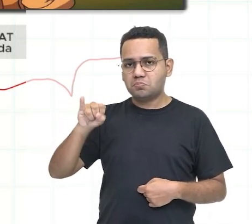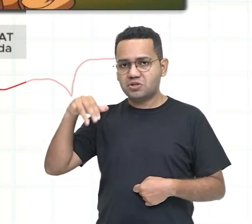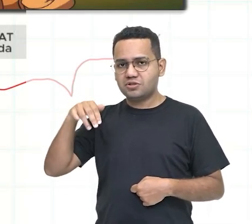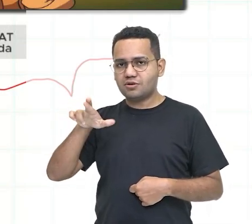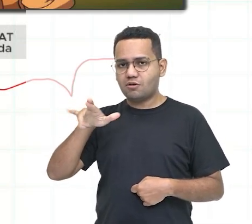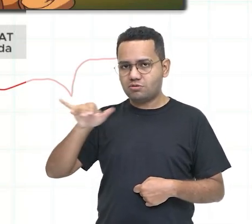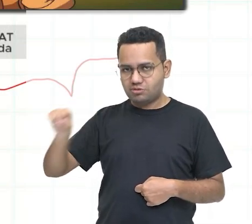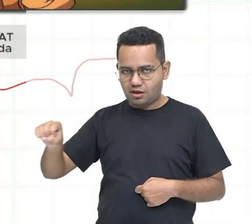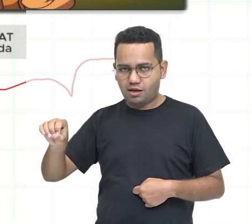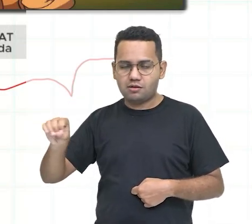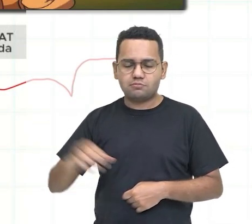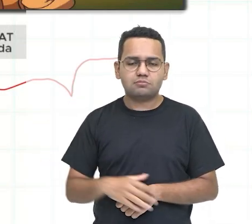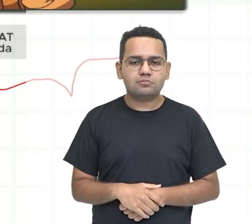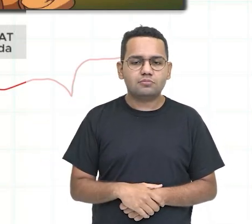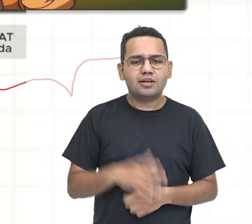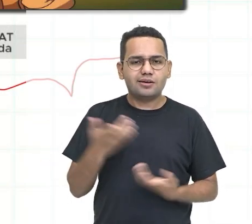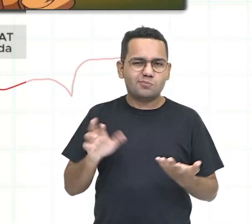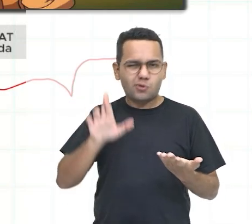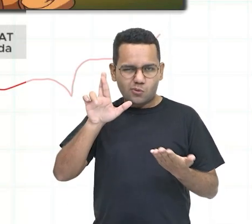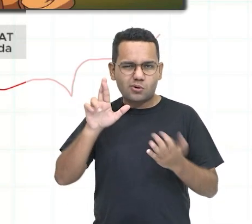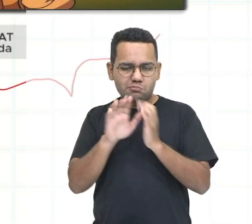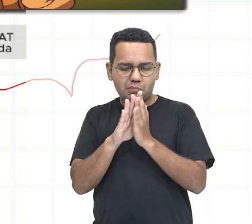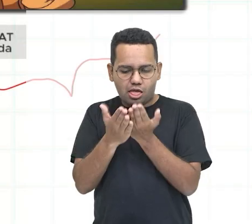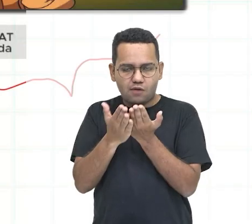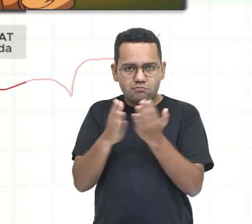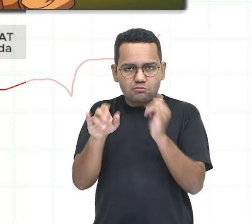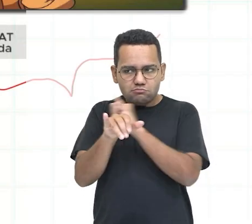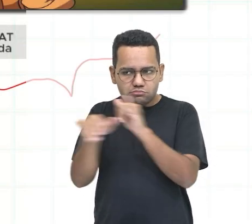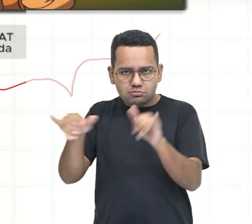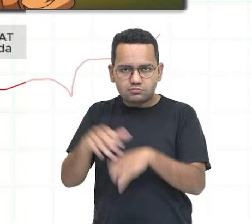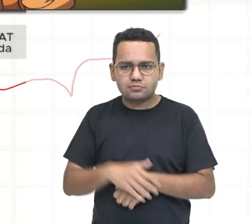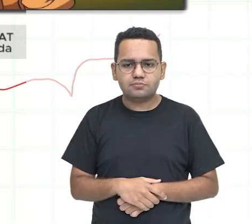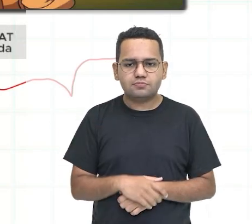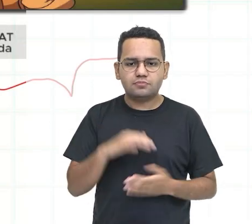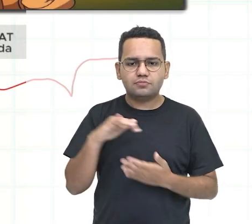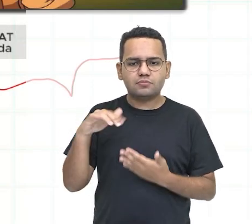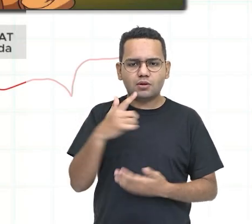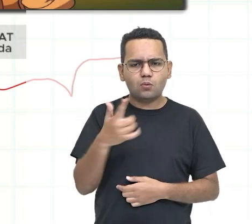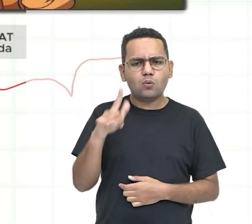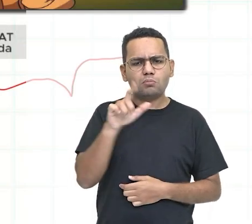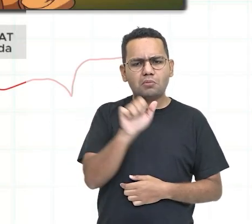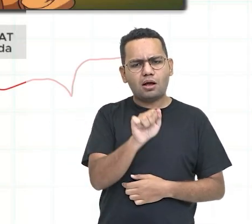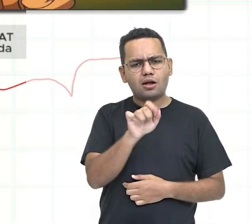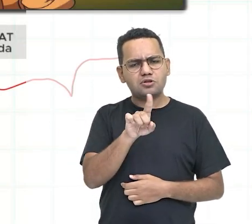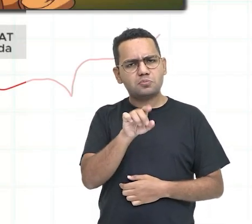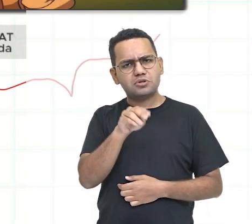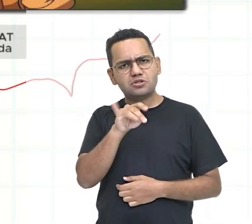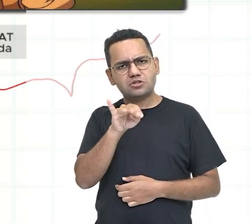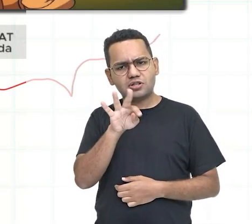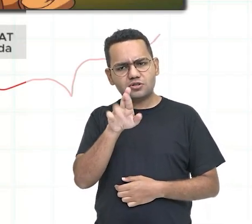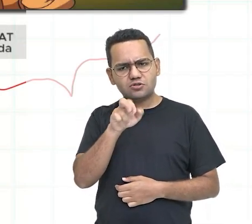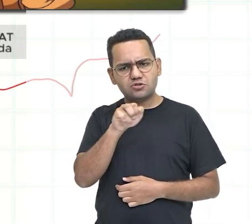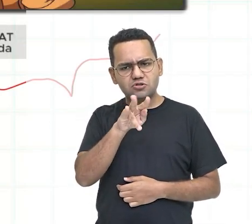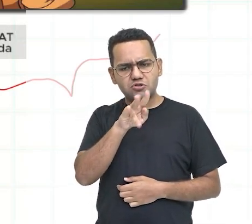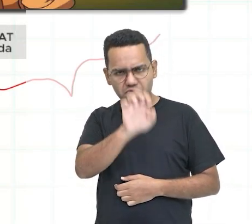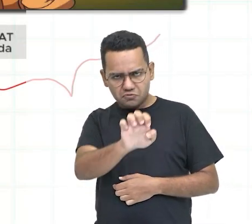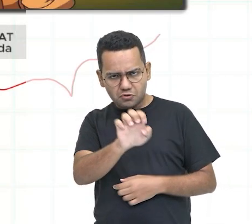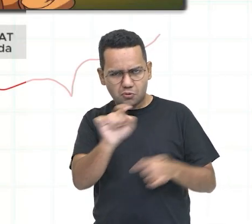Economic, econômico. Posso marcar essa aqui, administrative? Sim, ó,